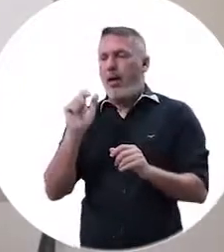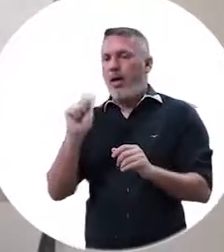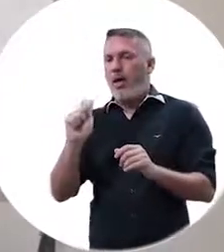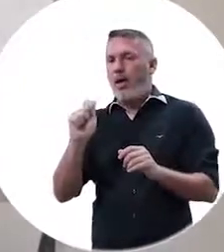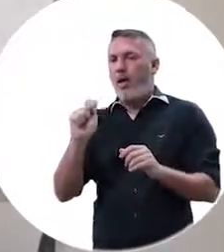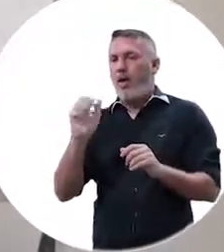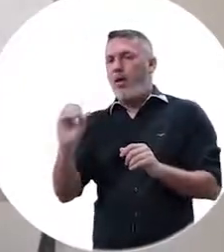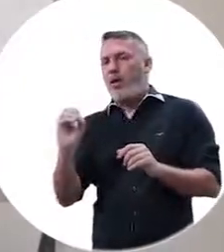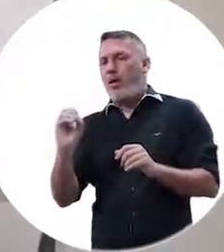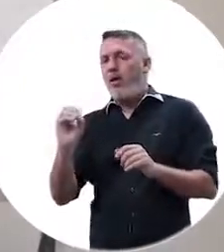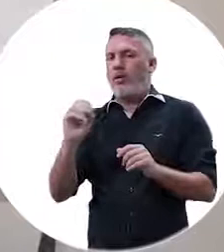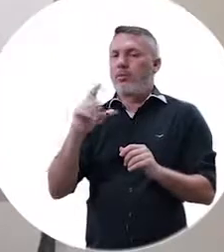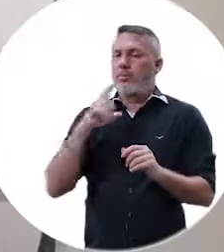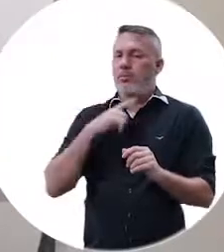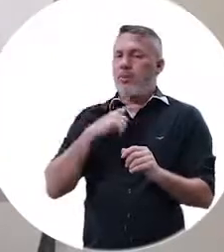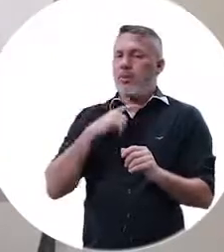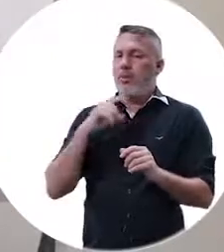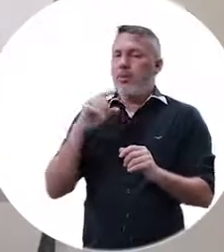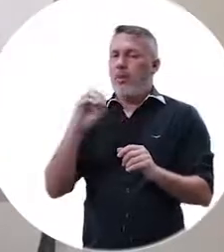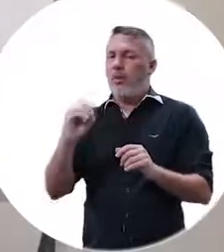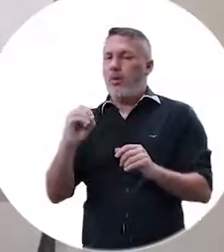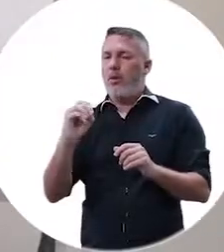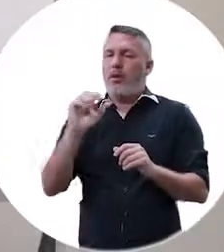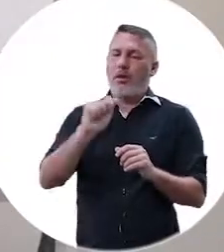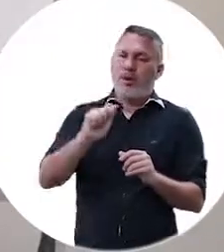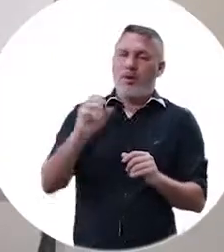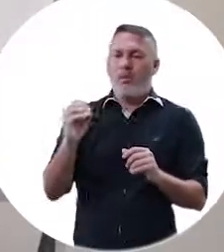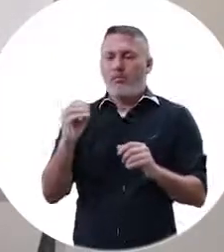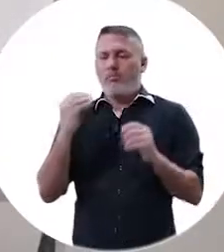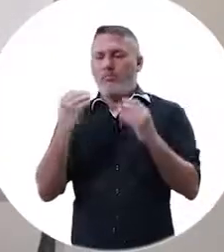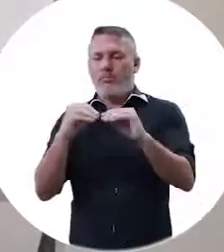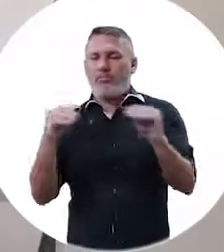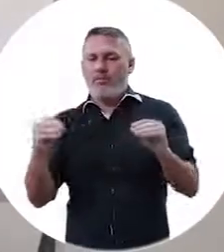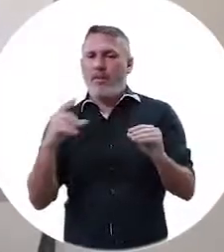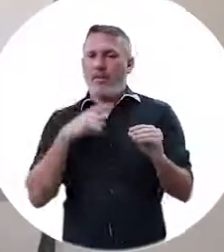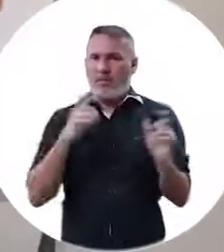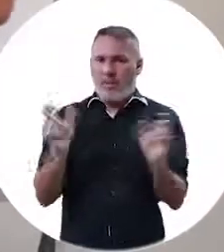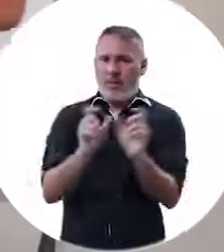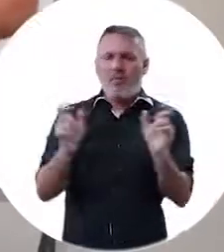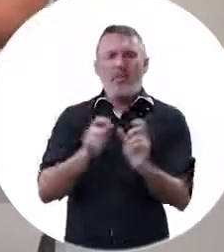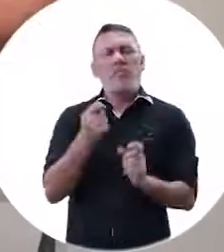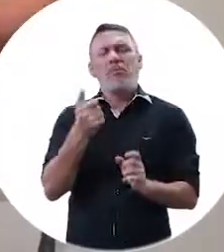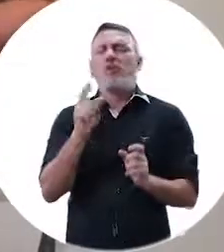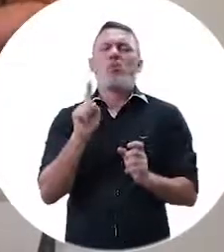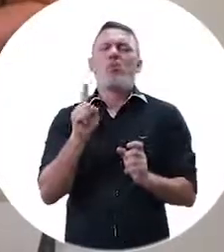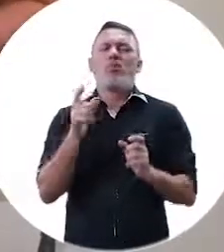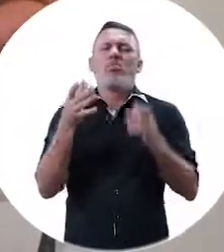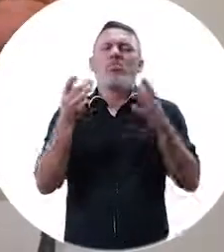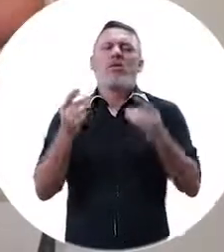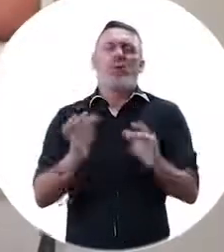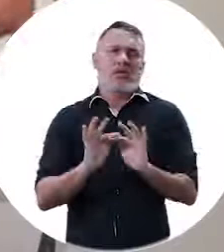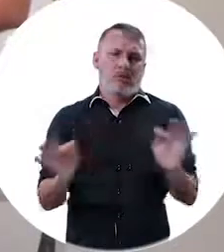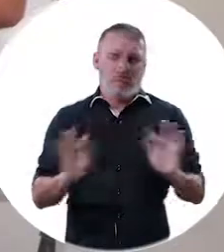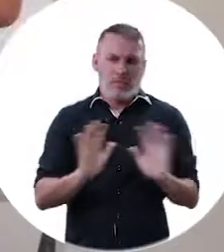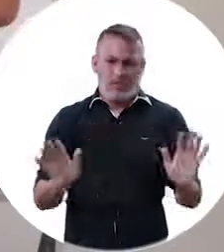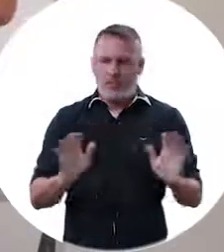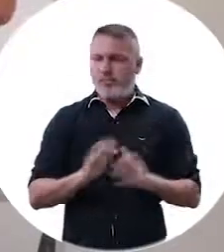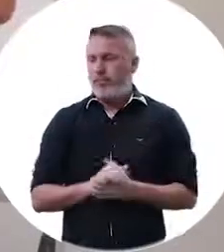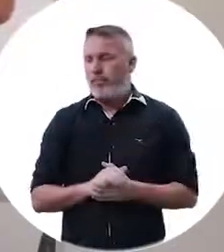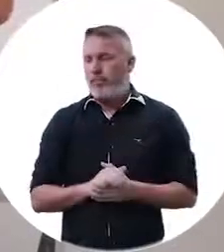você bota uma vogal. Geralmente a O. Octa 3,5 din. É somente um